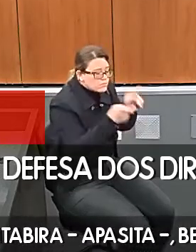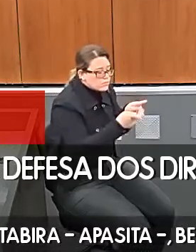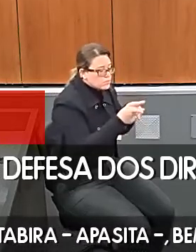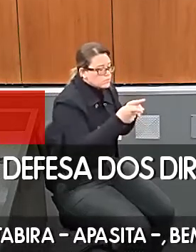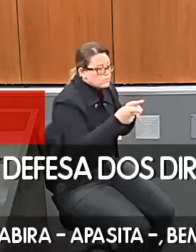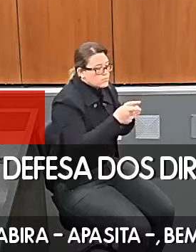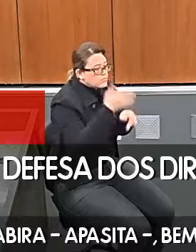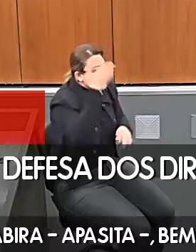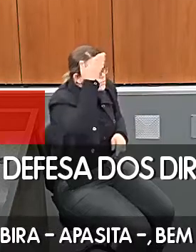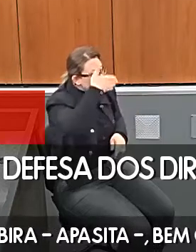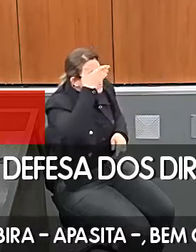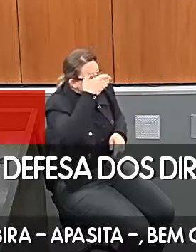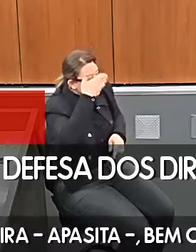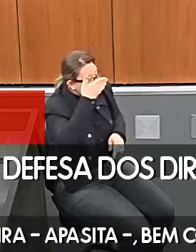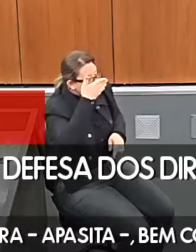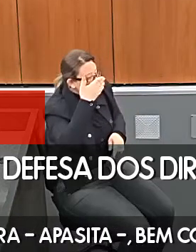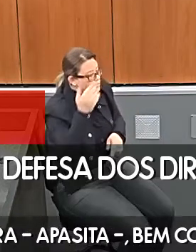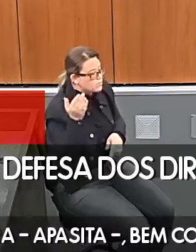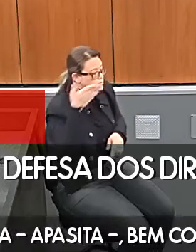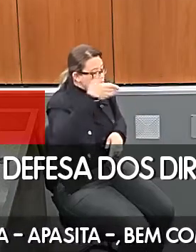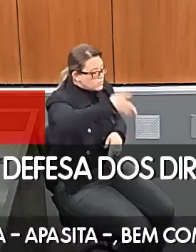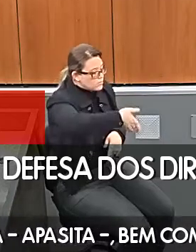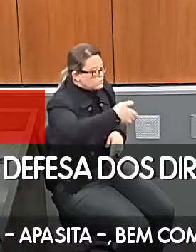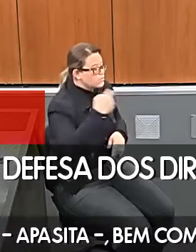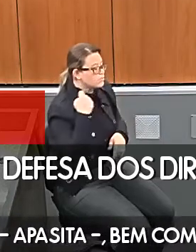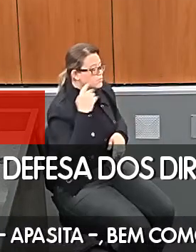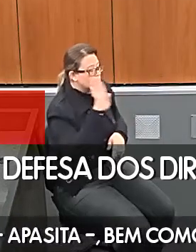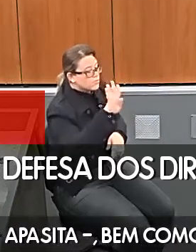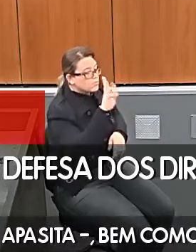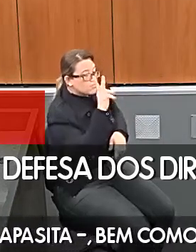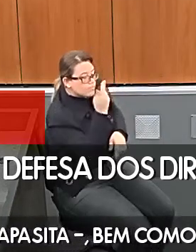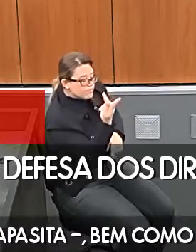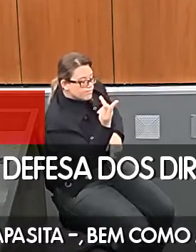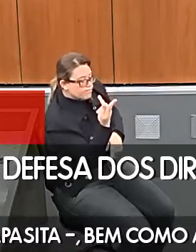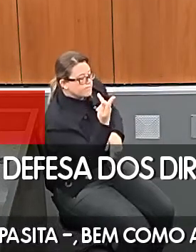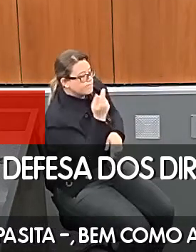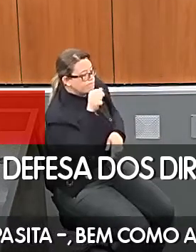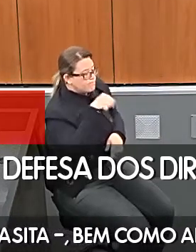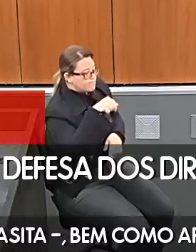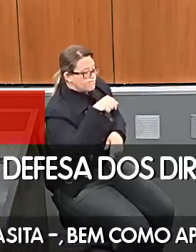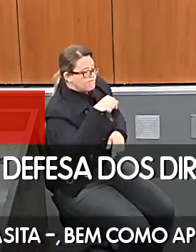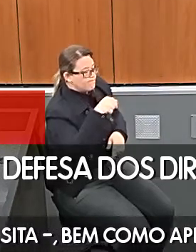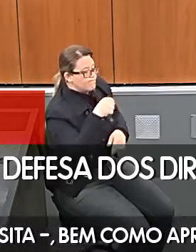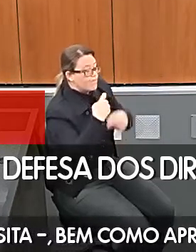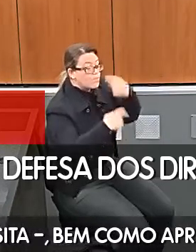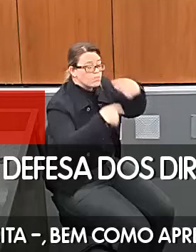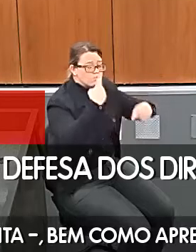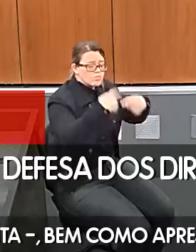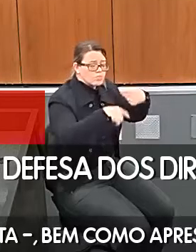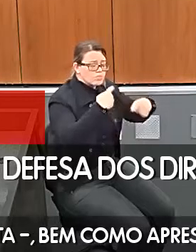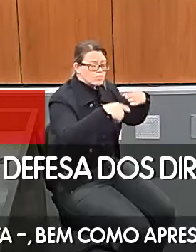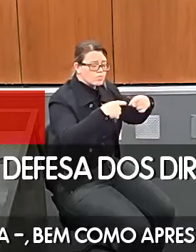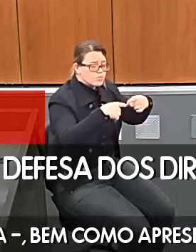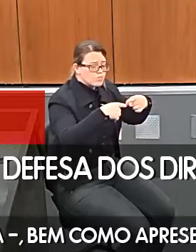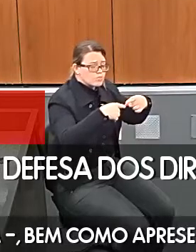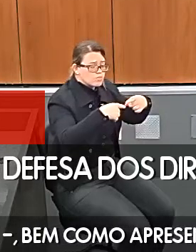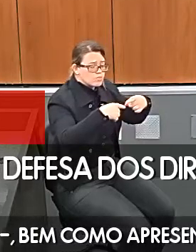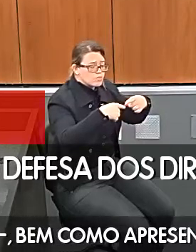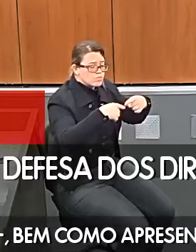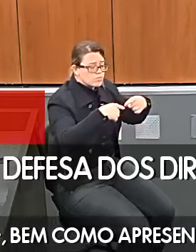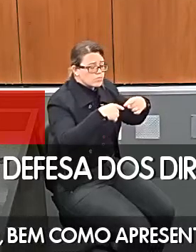do interior para cá. Mas, na rodoviária, podia-se discutir alguém também para conversar com os surdos.